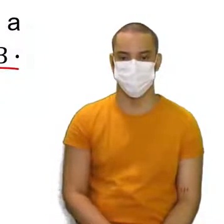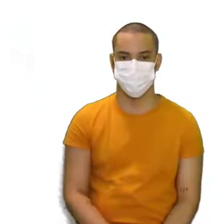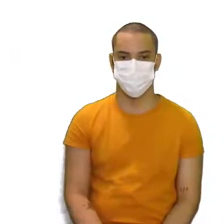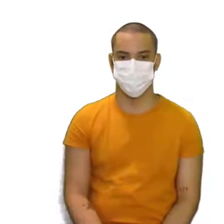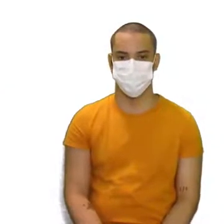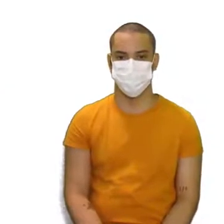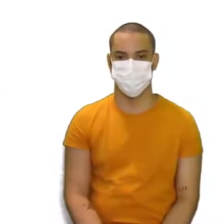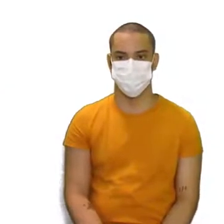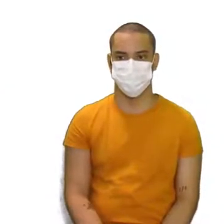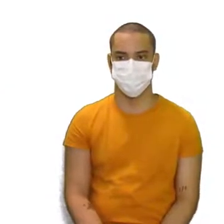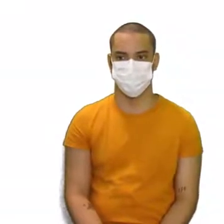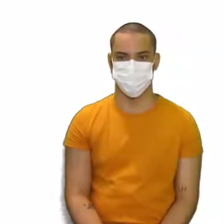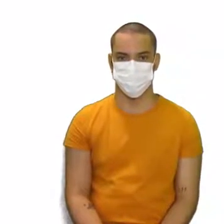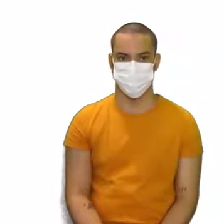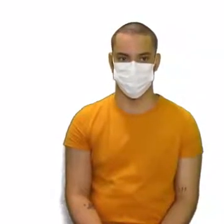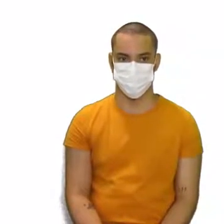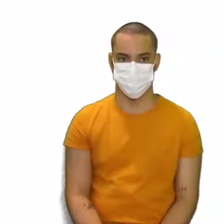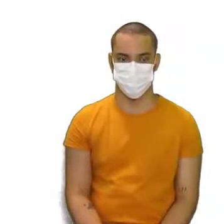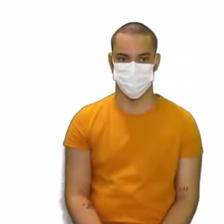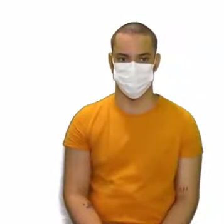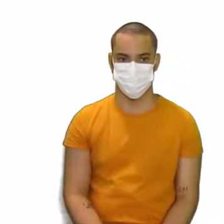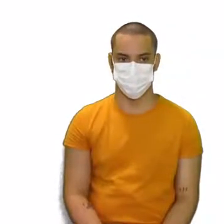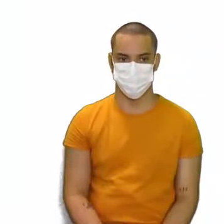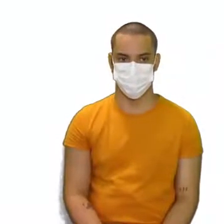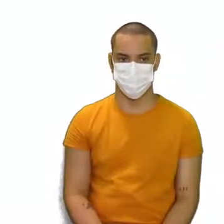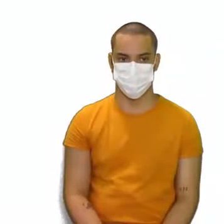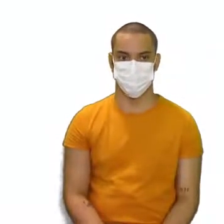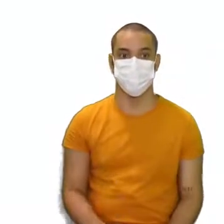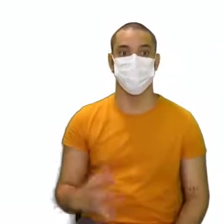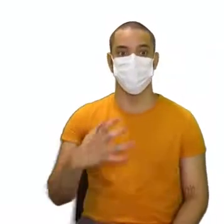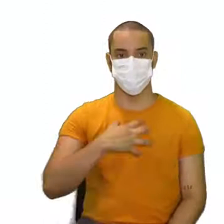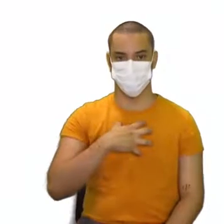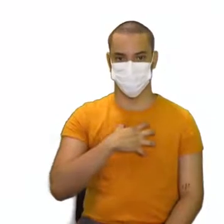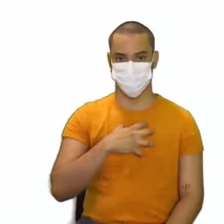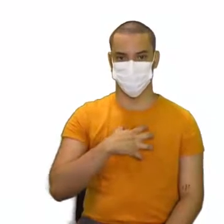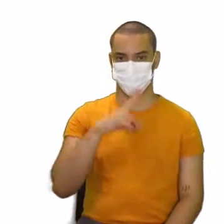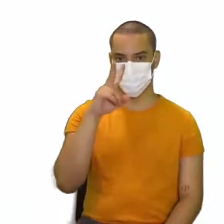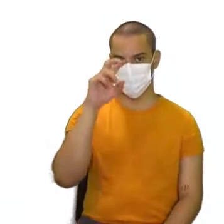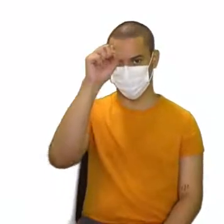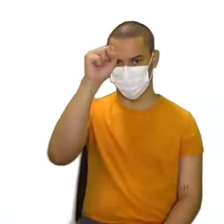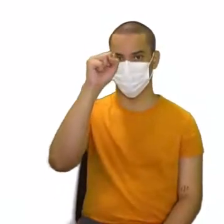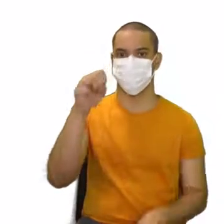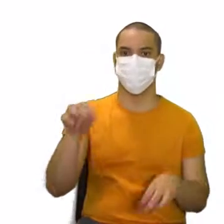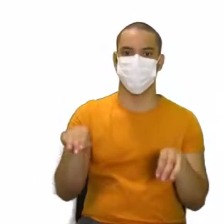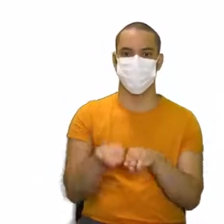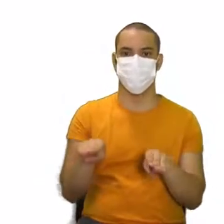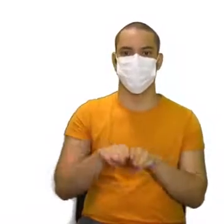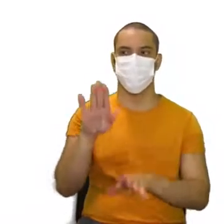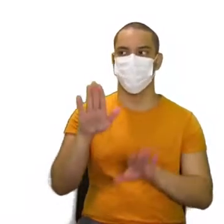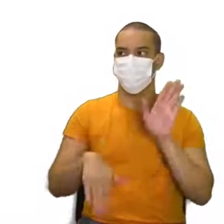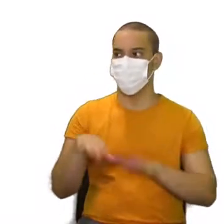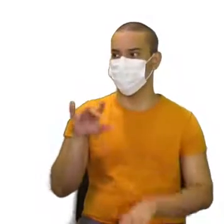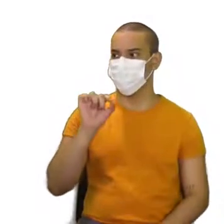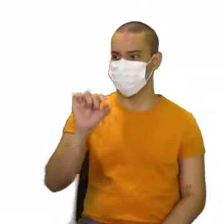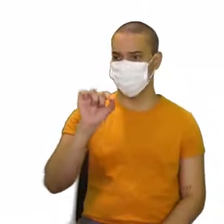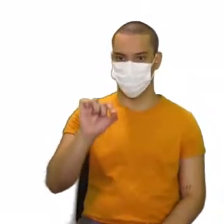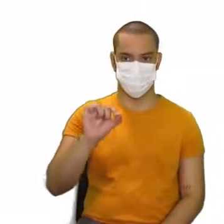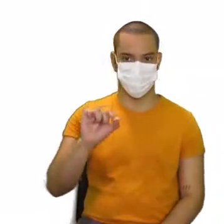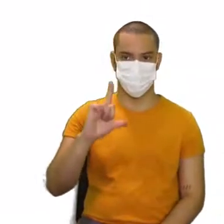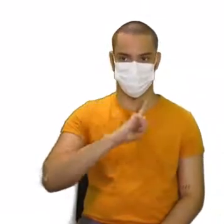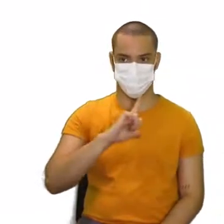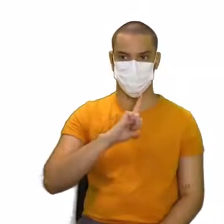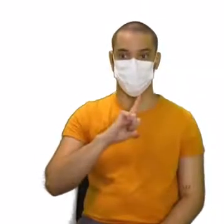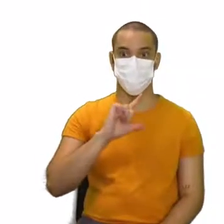não precisa demonstrar nem atrás de nada o sentido da força magnética depende do